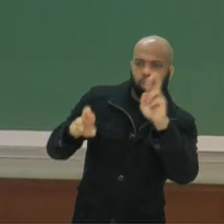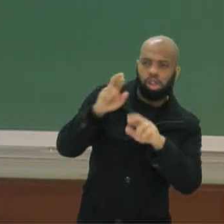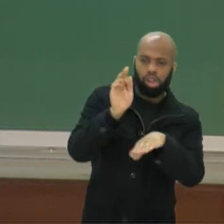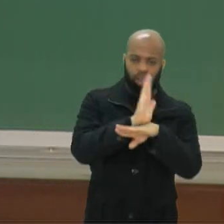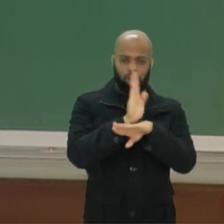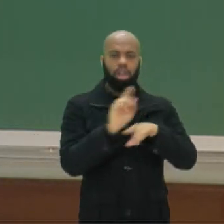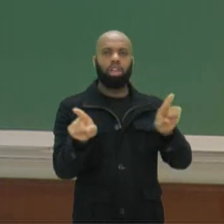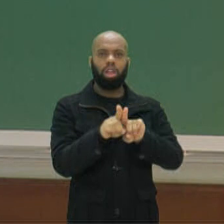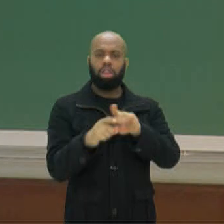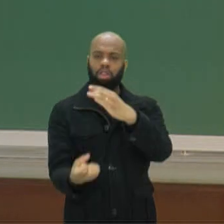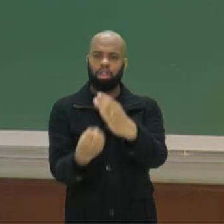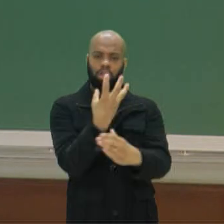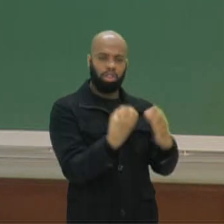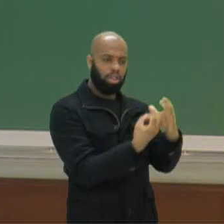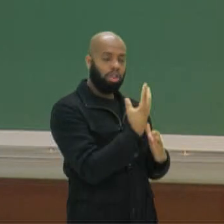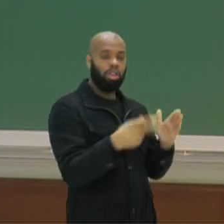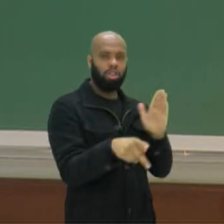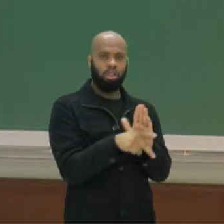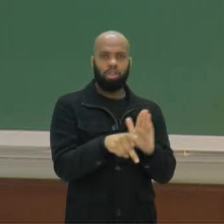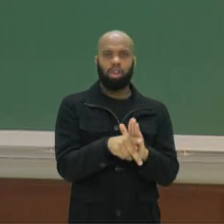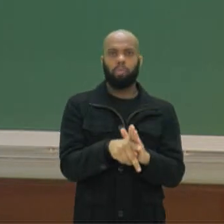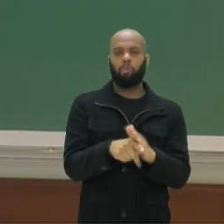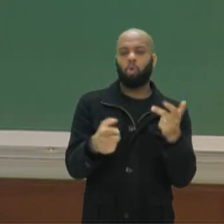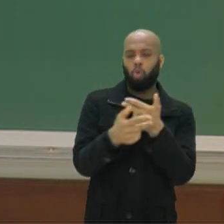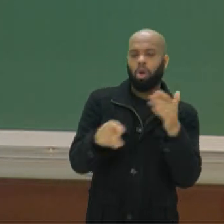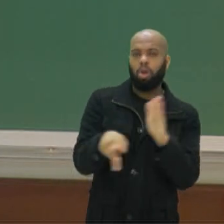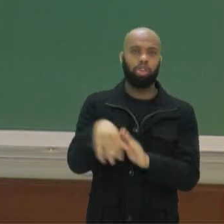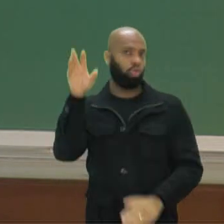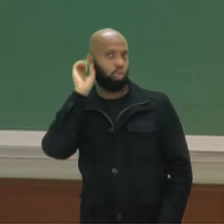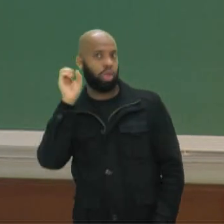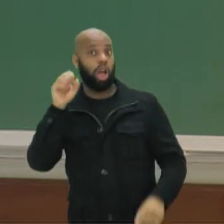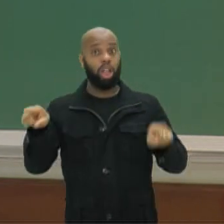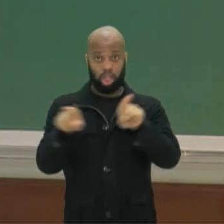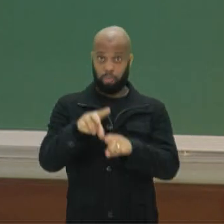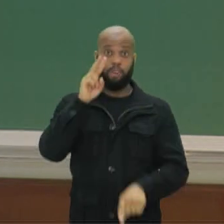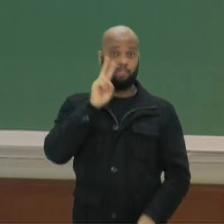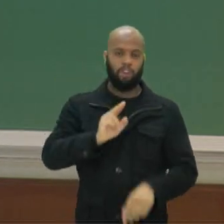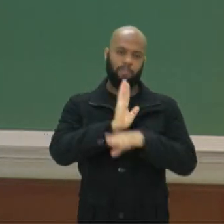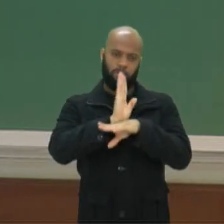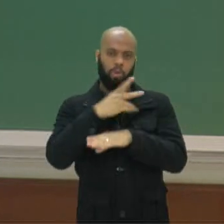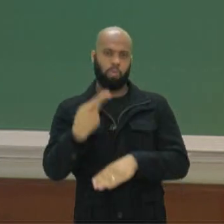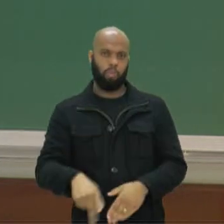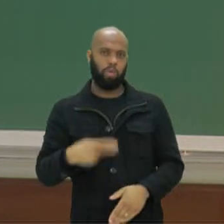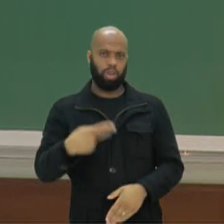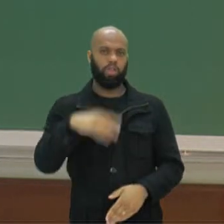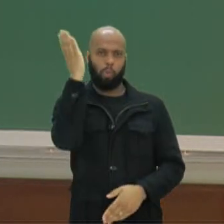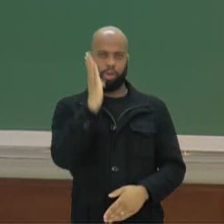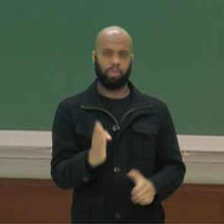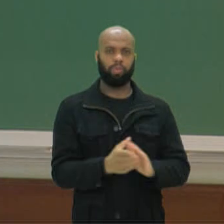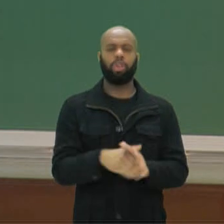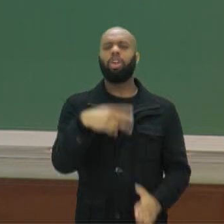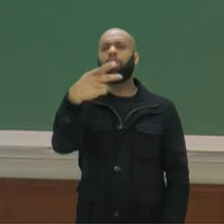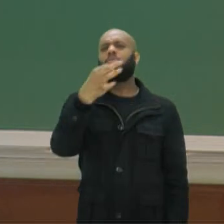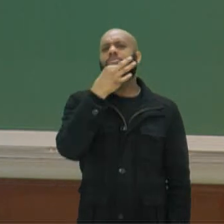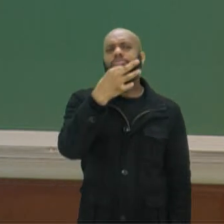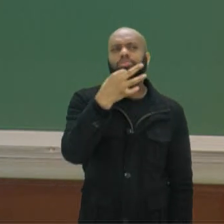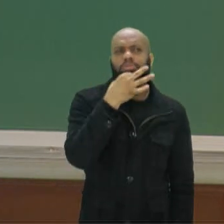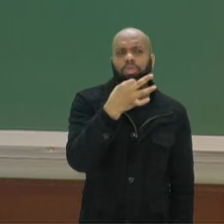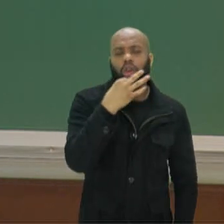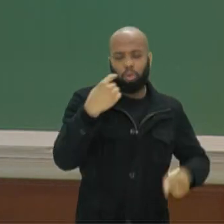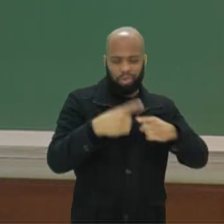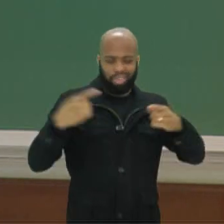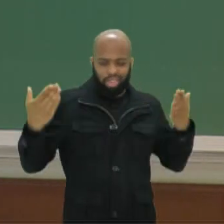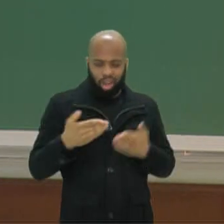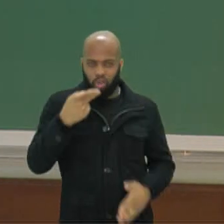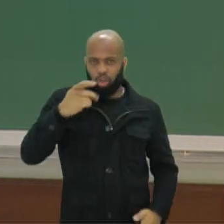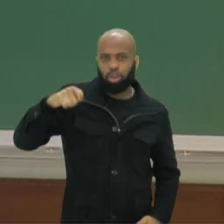produção audiovisual no Brasil, tá bom? Então, assim, de acordo com a tua opinião, já que a gente está